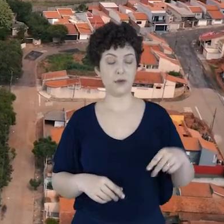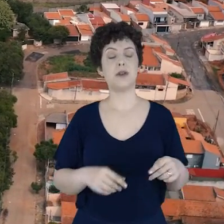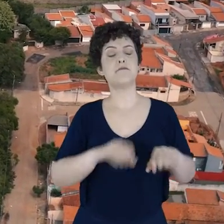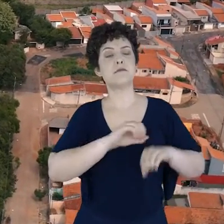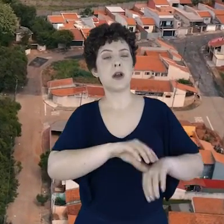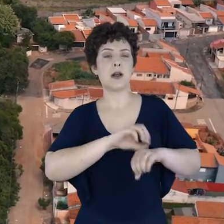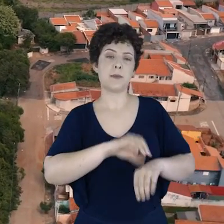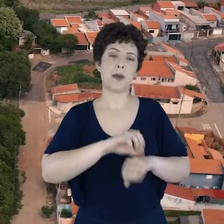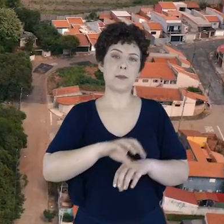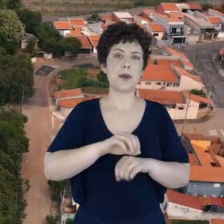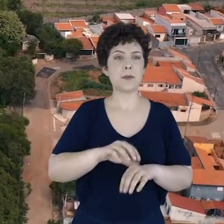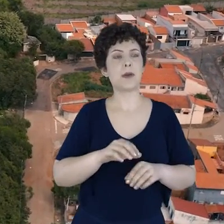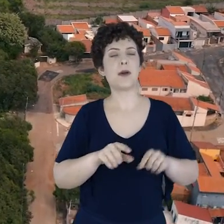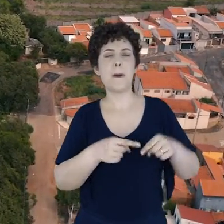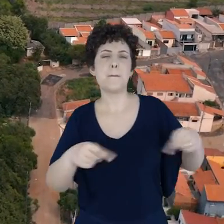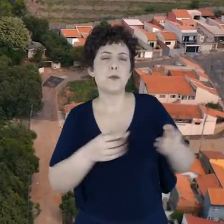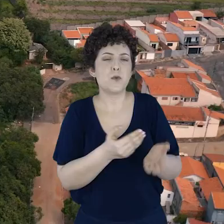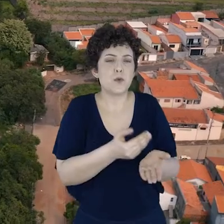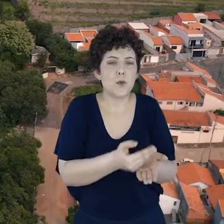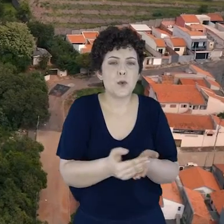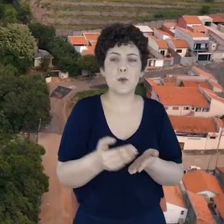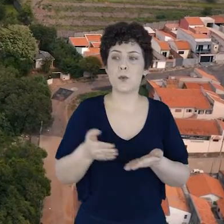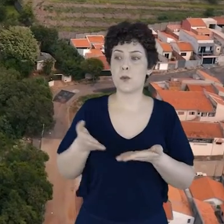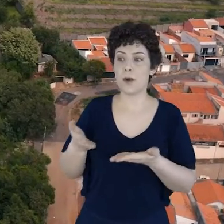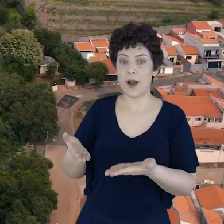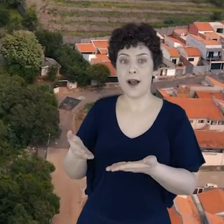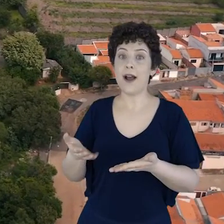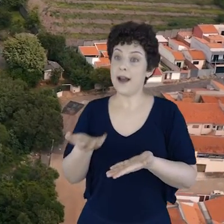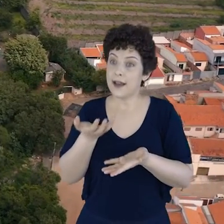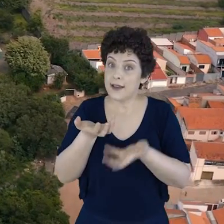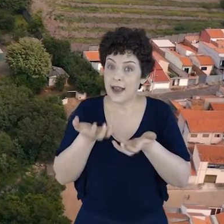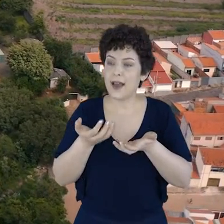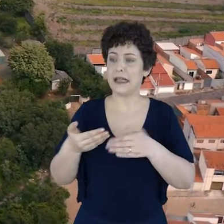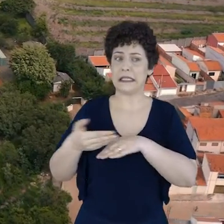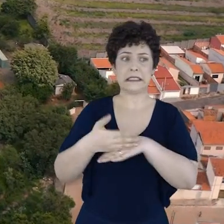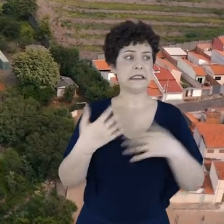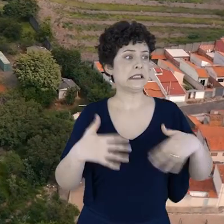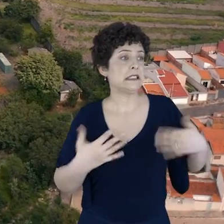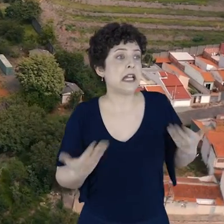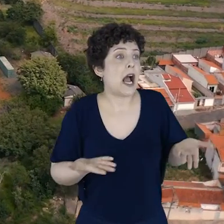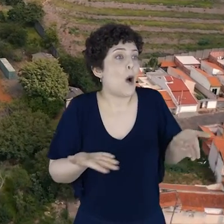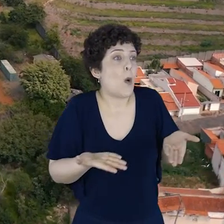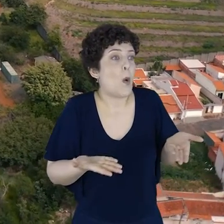professora que dava iniciação musical dizia: ah, está querendo entrar aí